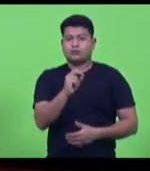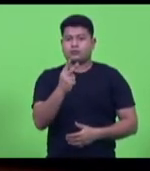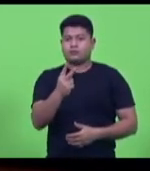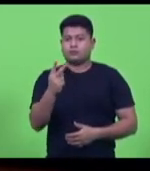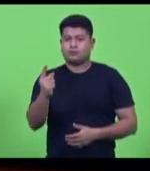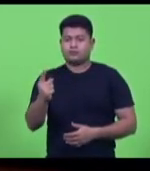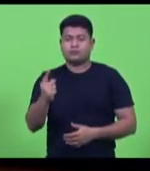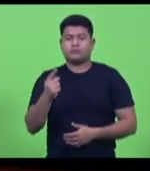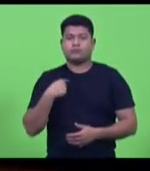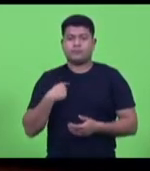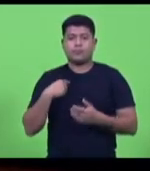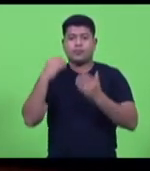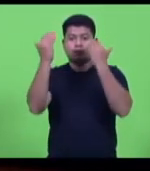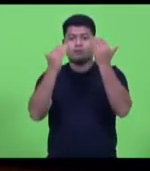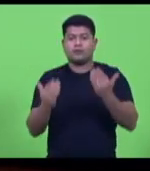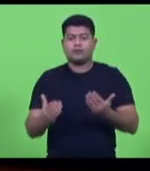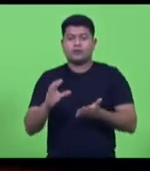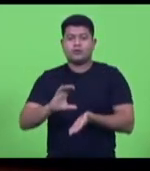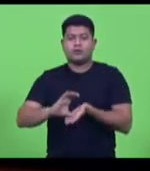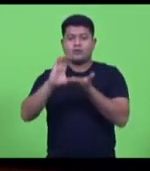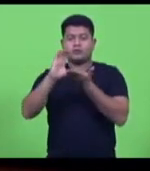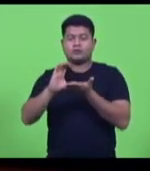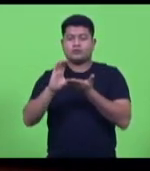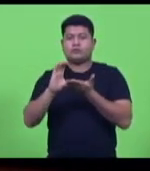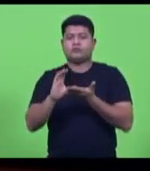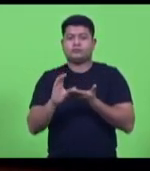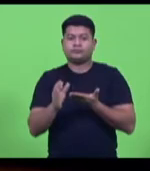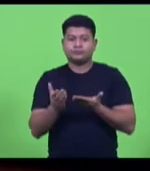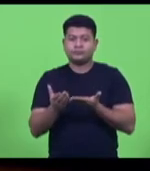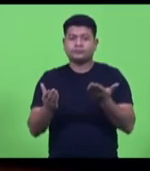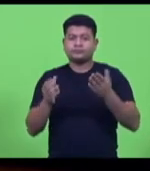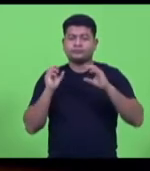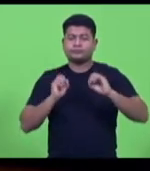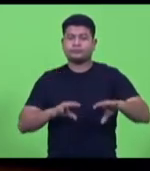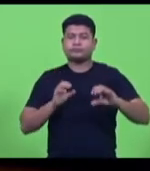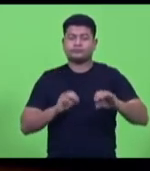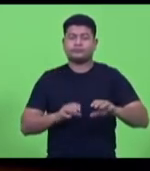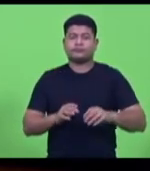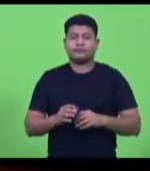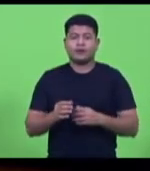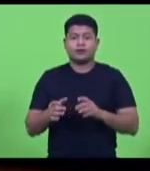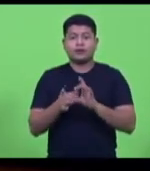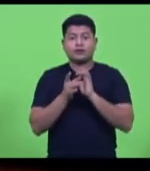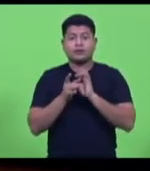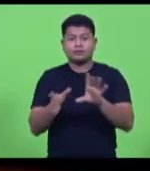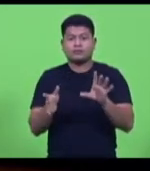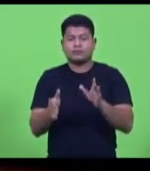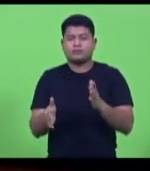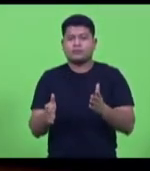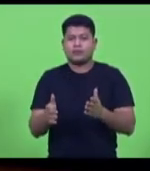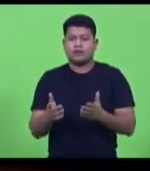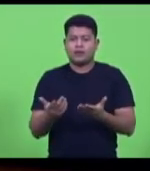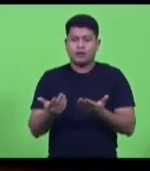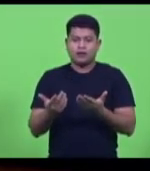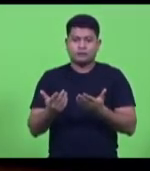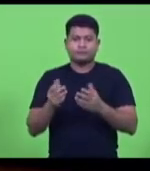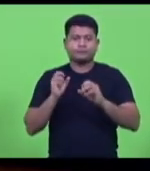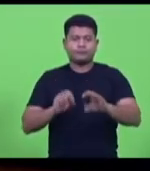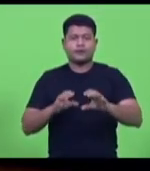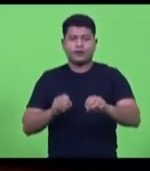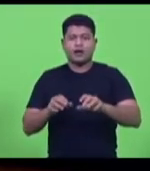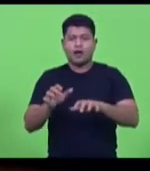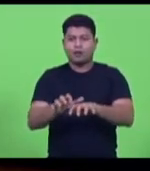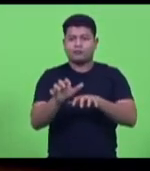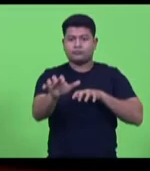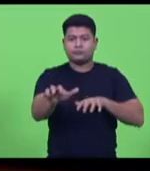do parecer do Conselho Nacional de Educação, que autoriza a realização de aulas não presenciais nos